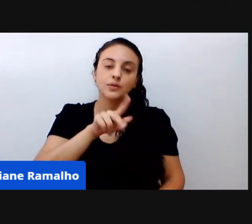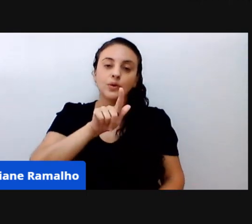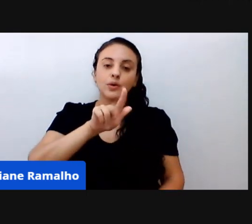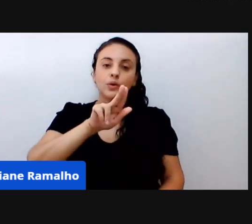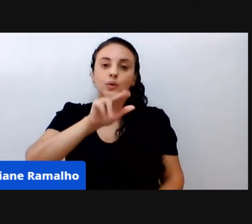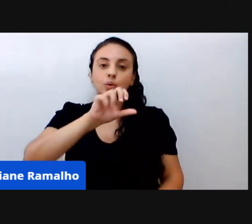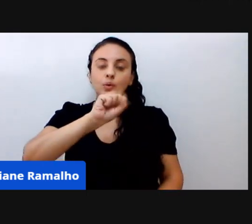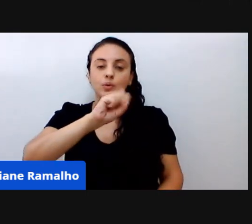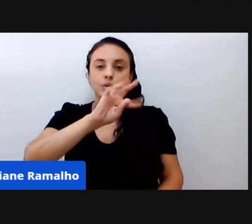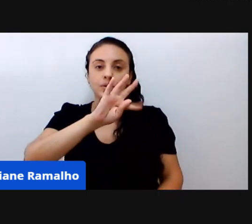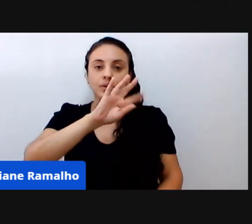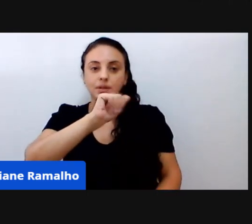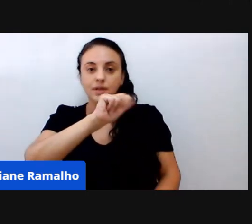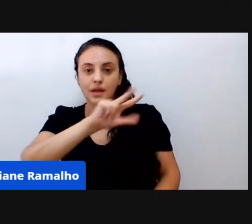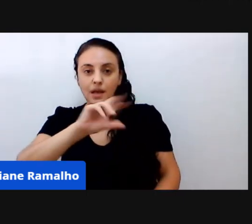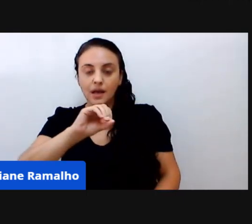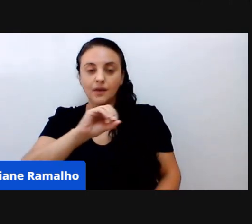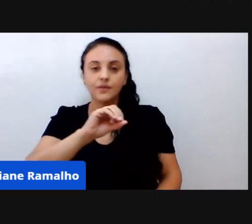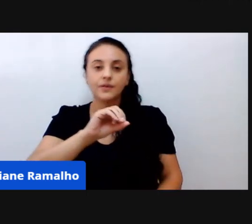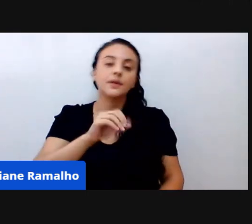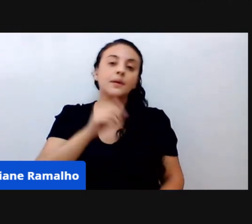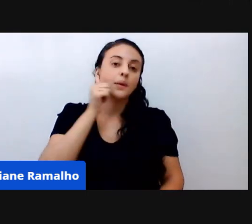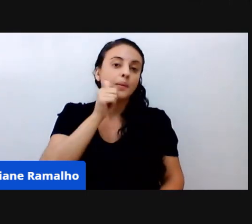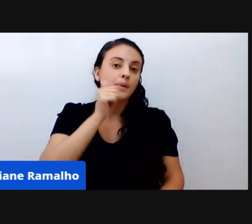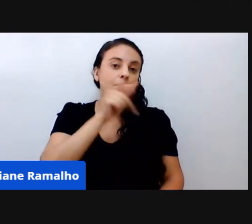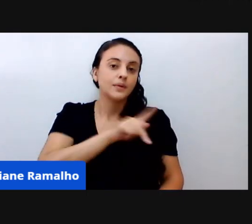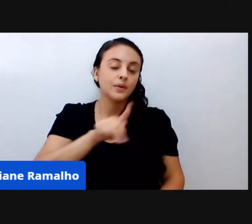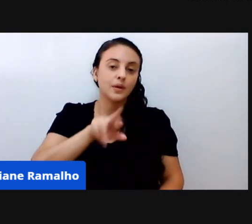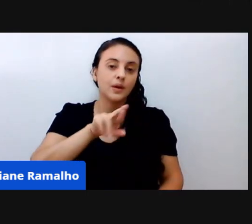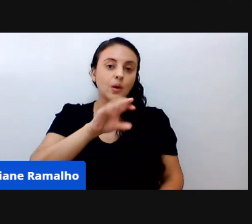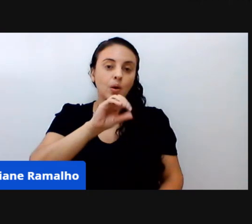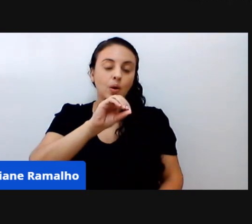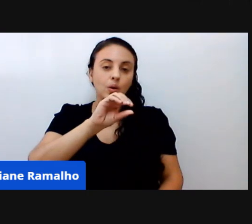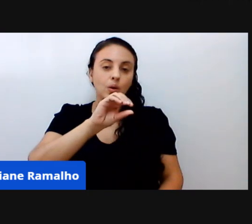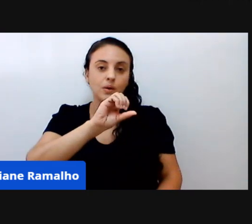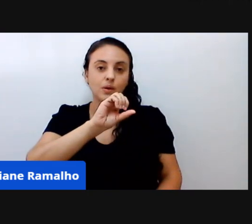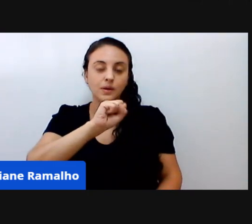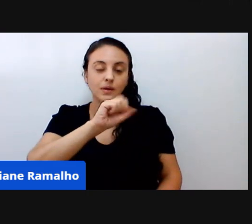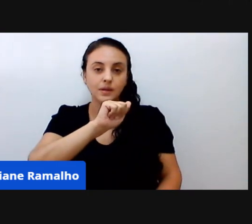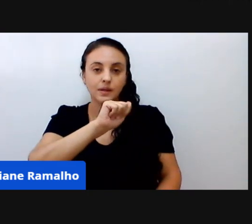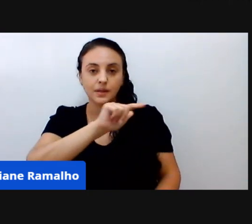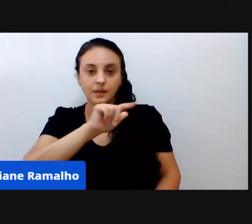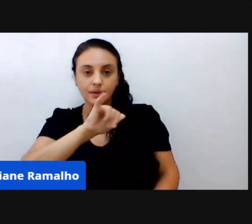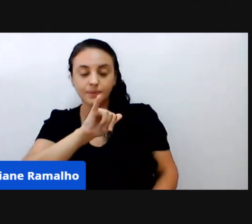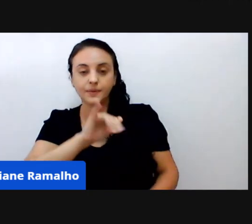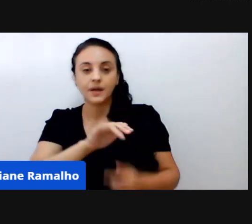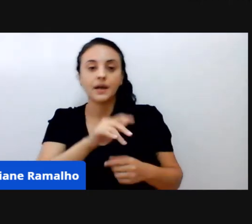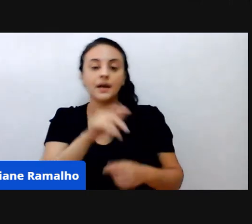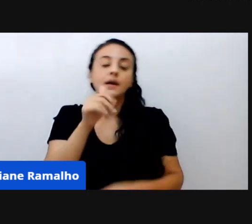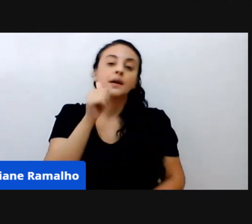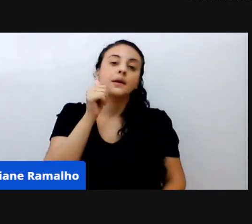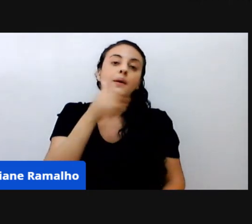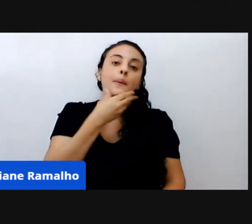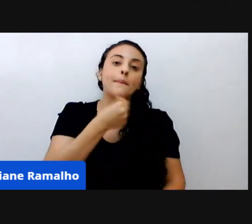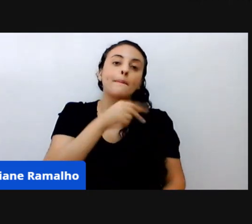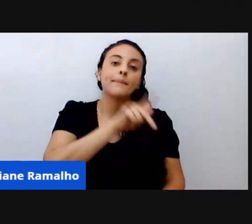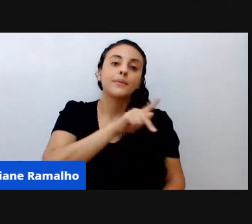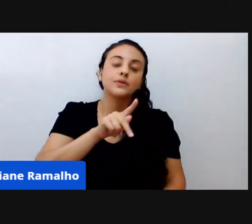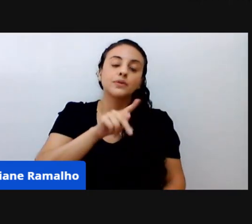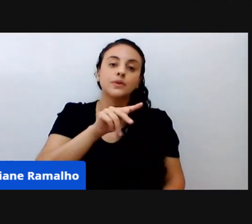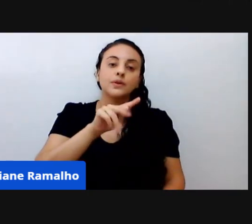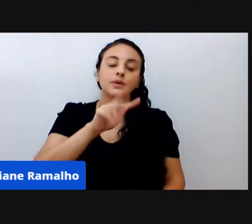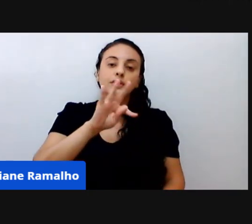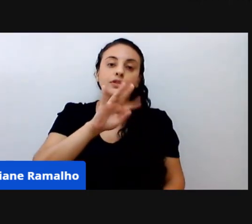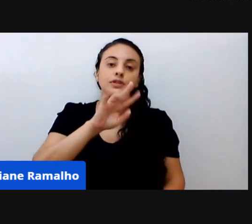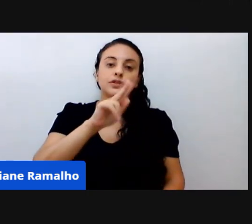Queiroz, professora Rosani, que chegou agora para compor a equipe, e o professor Tiago